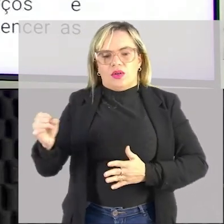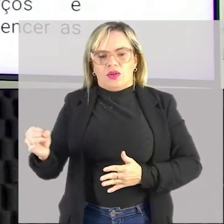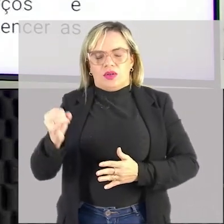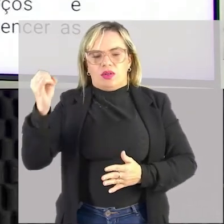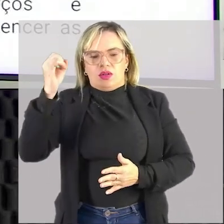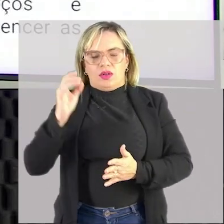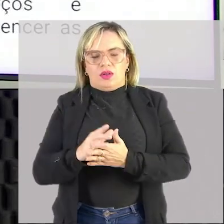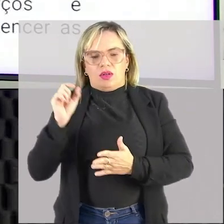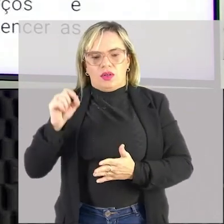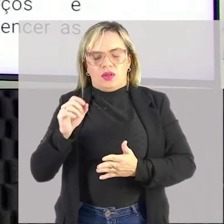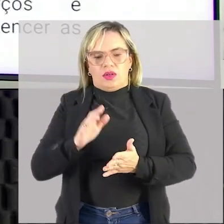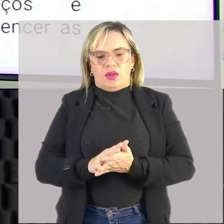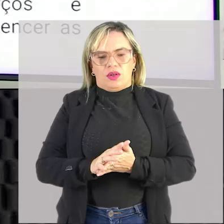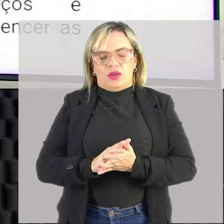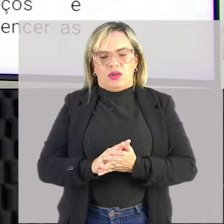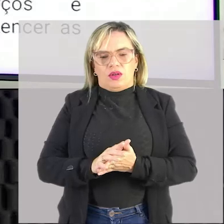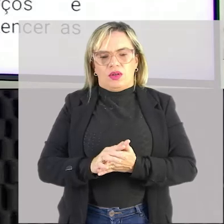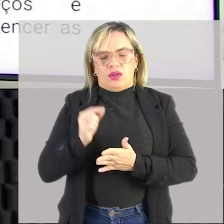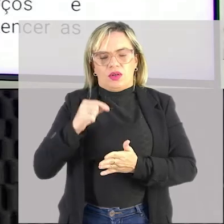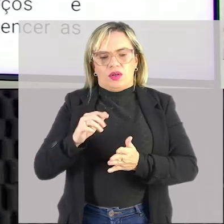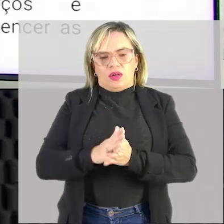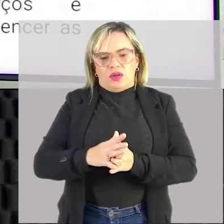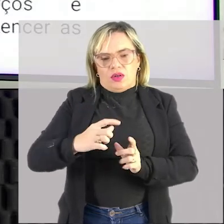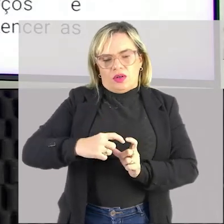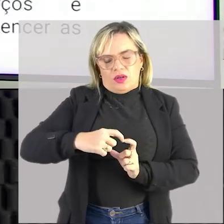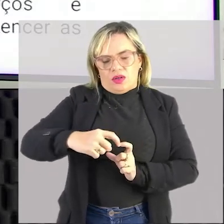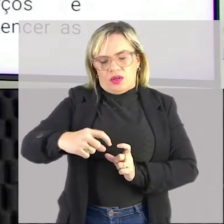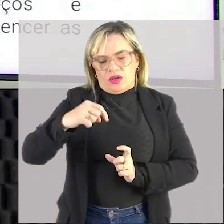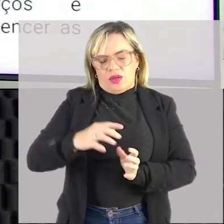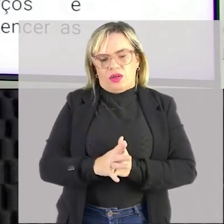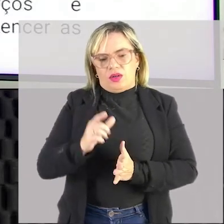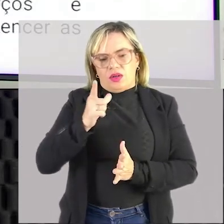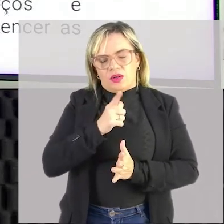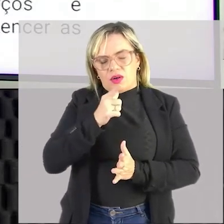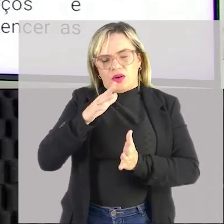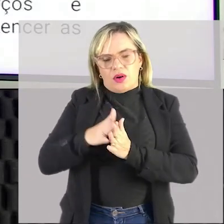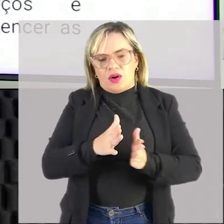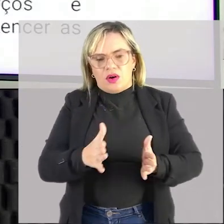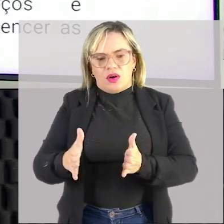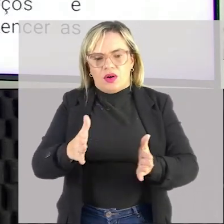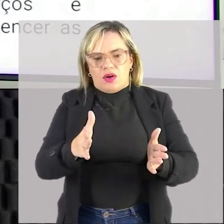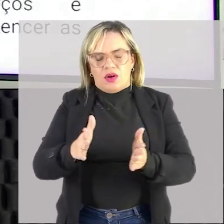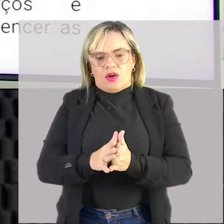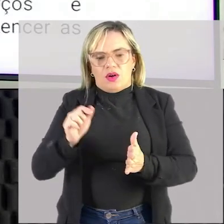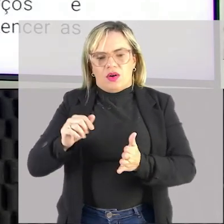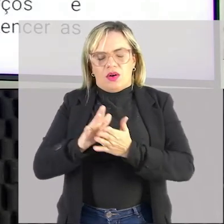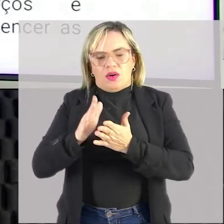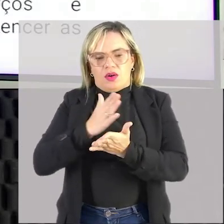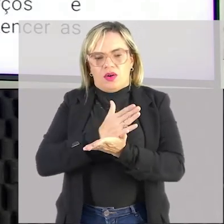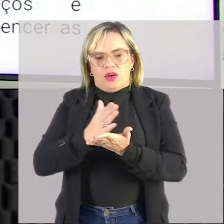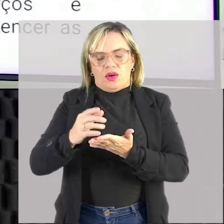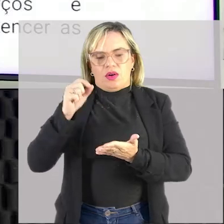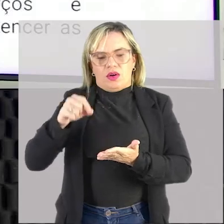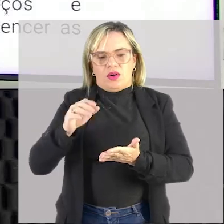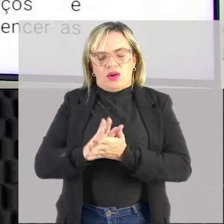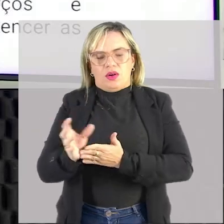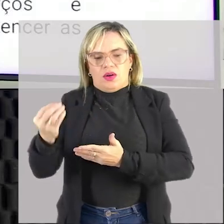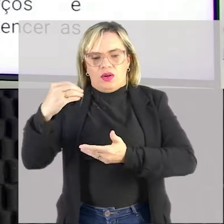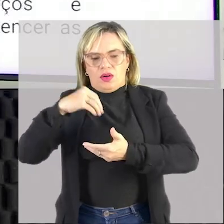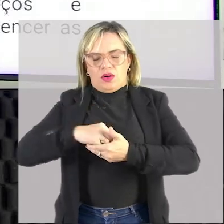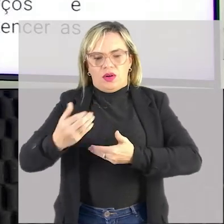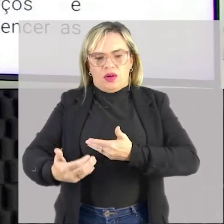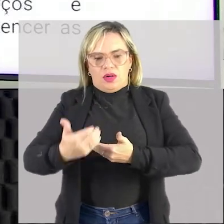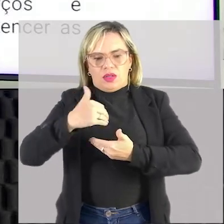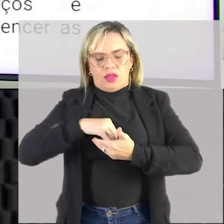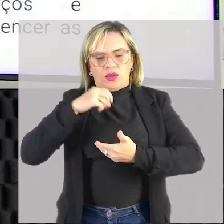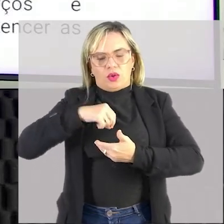que você tinha aquela faixa, né, do litoral em que de fato foi ocupado, depois você começa a vir um pouco mais para dentro, aí você